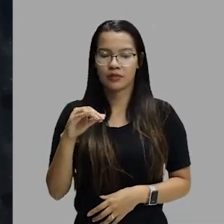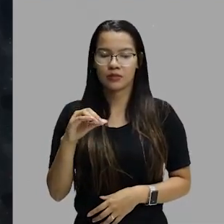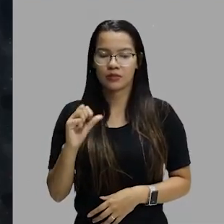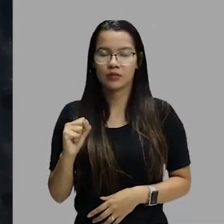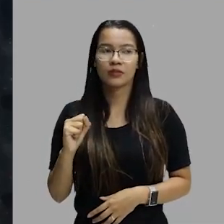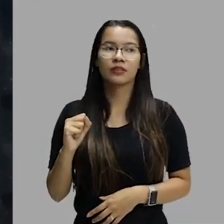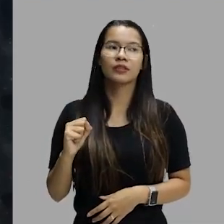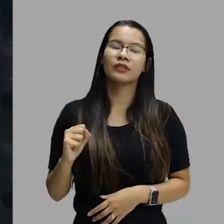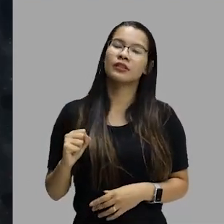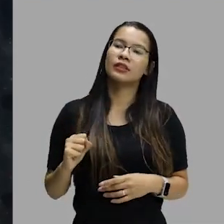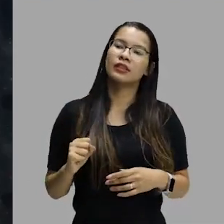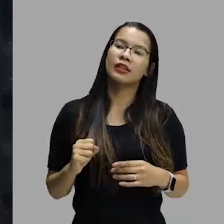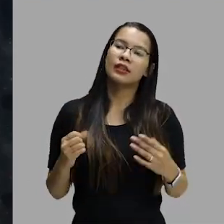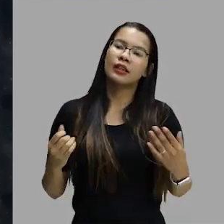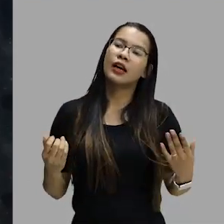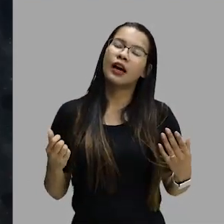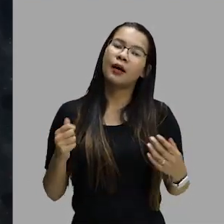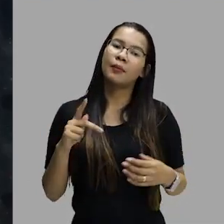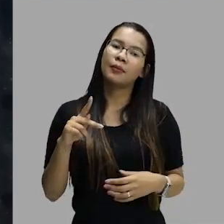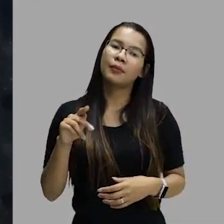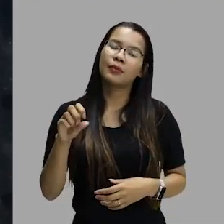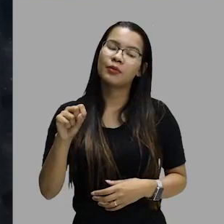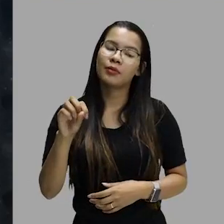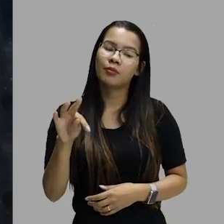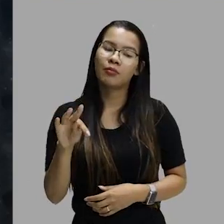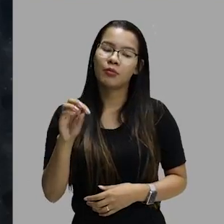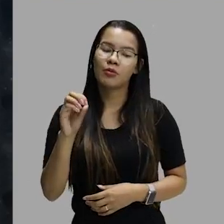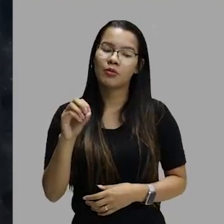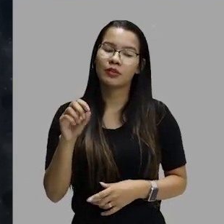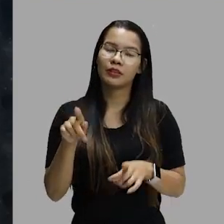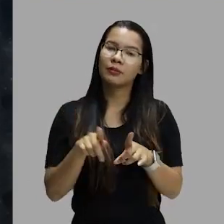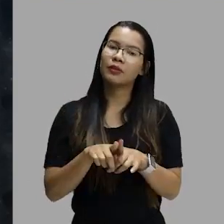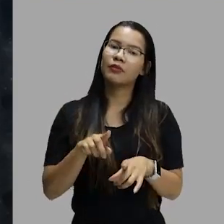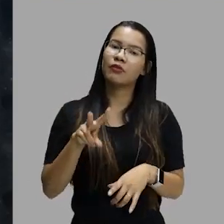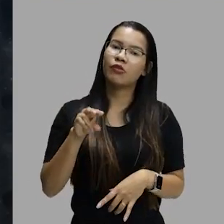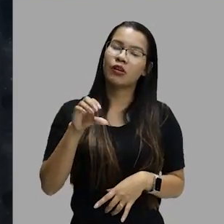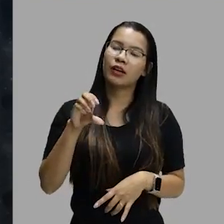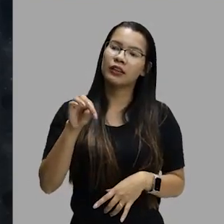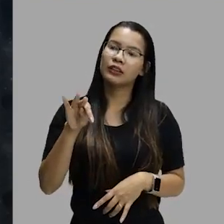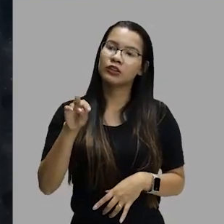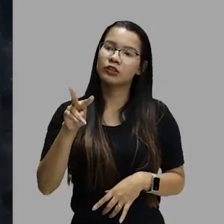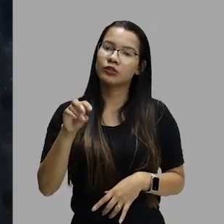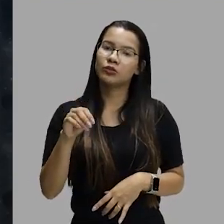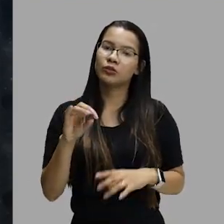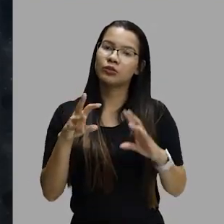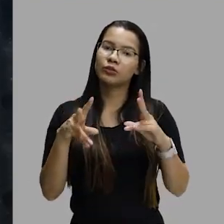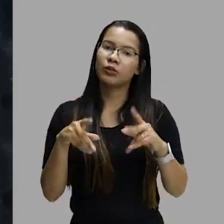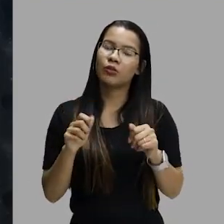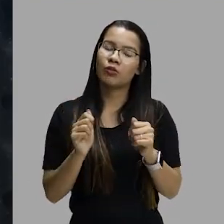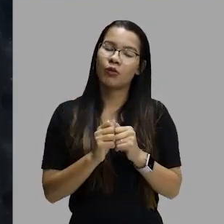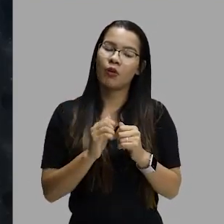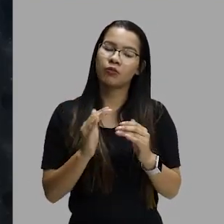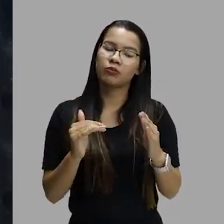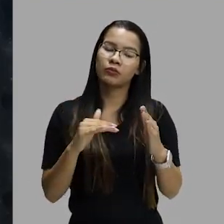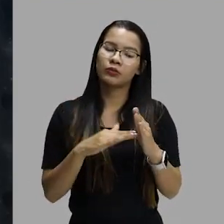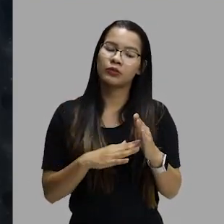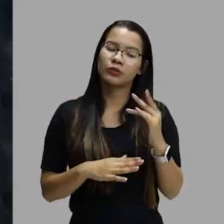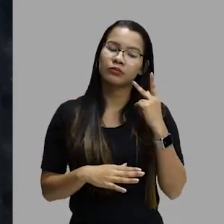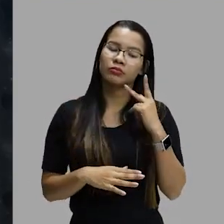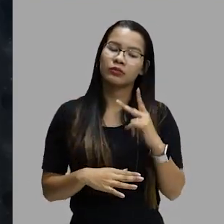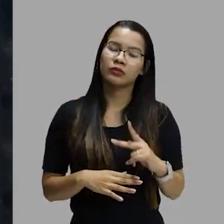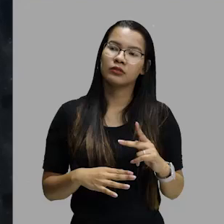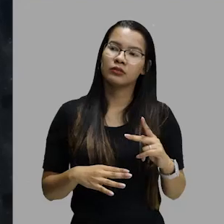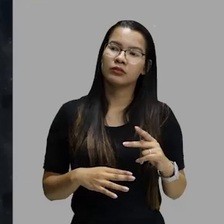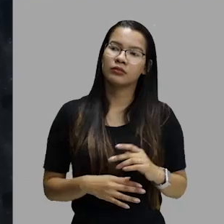adjuntos adverbiais, aposto e vocativo, tá? Todos com funções específicas. O aposto para